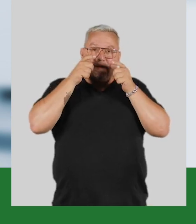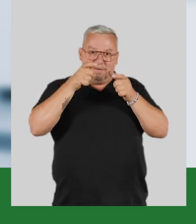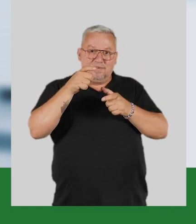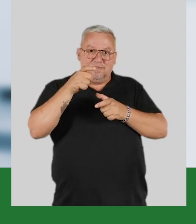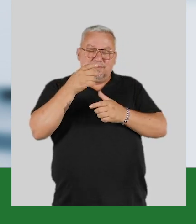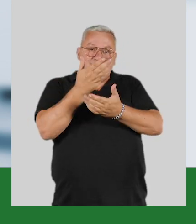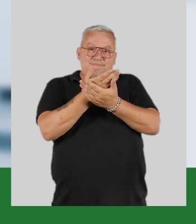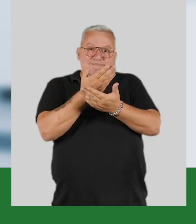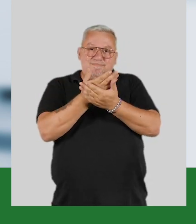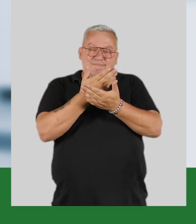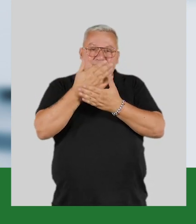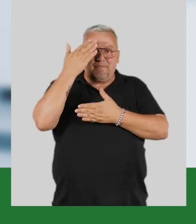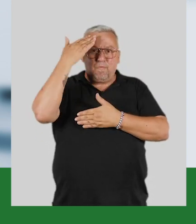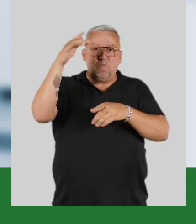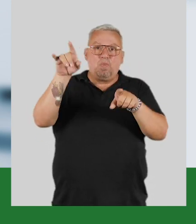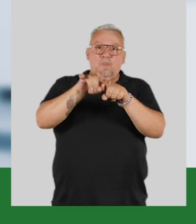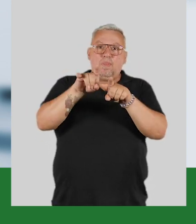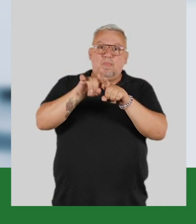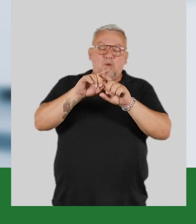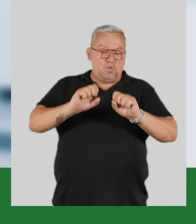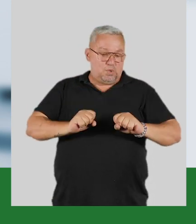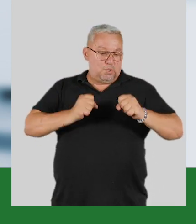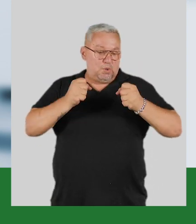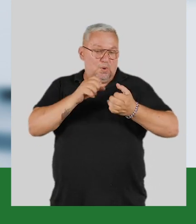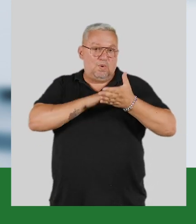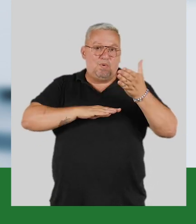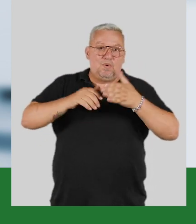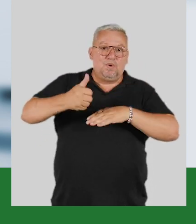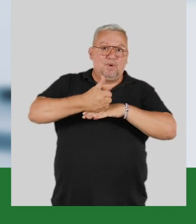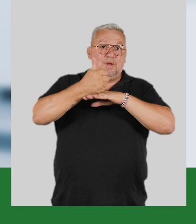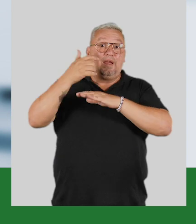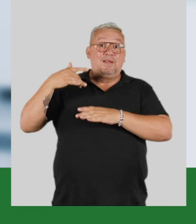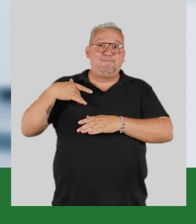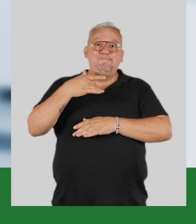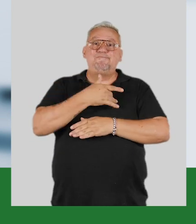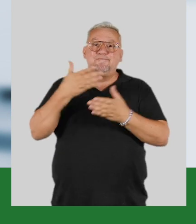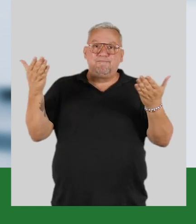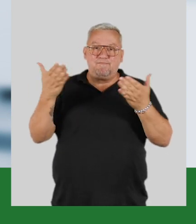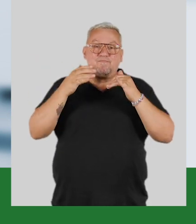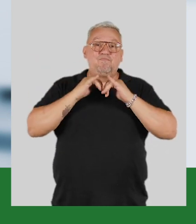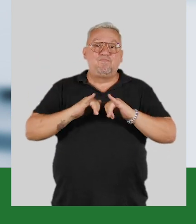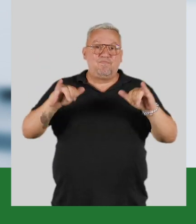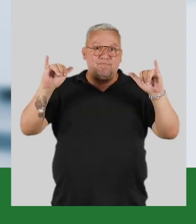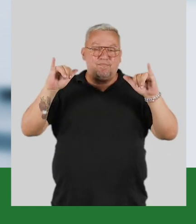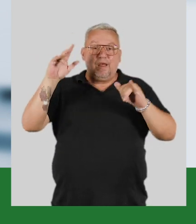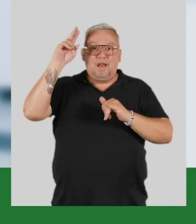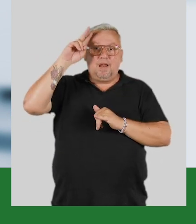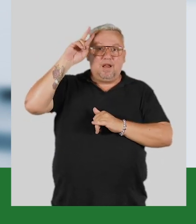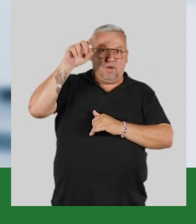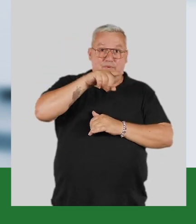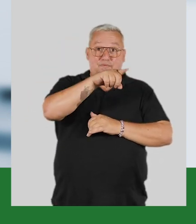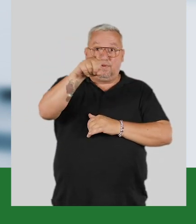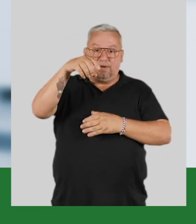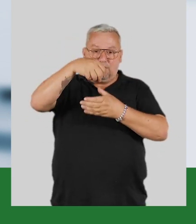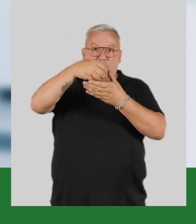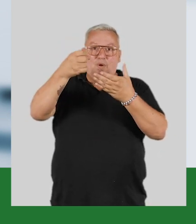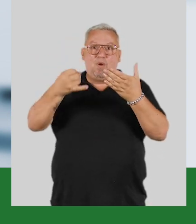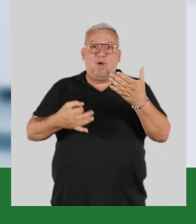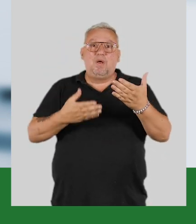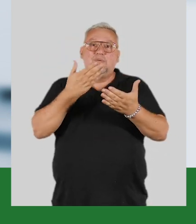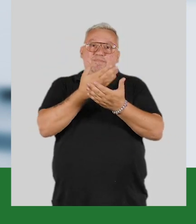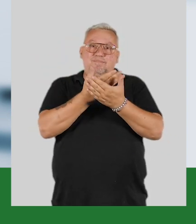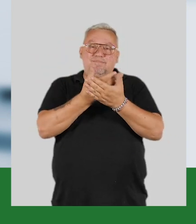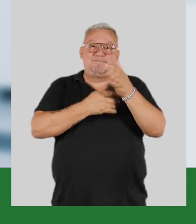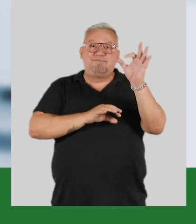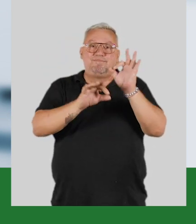a essa aula, agradeço também ao empenho de todos os profissionais de saúde nessa campanha. E lembro vocês que o conteúdo dessa aula